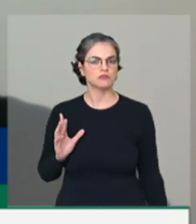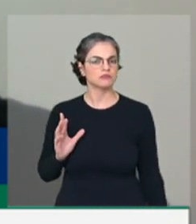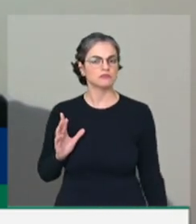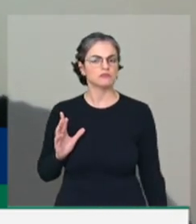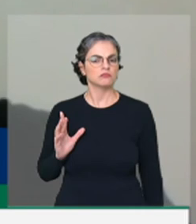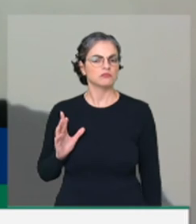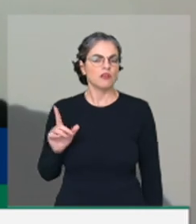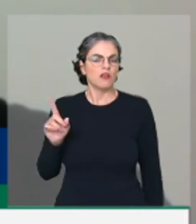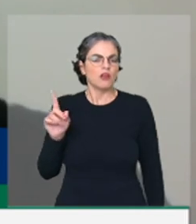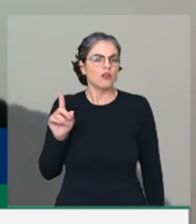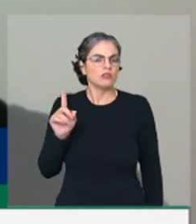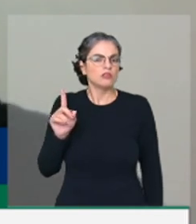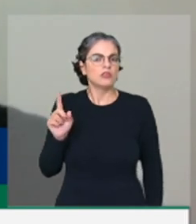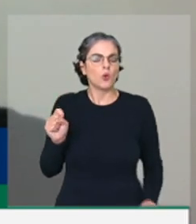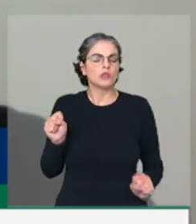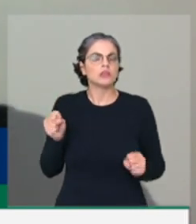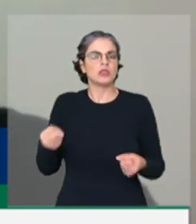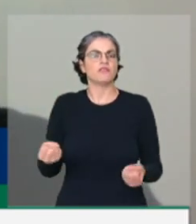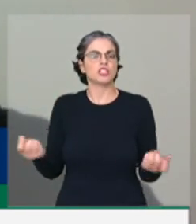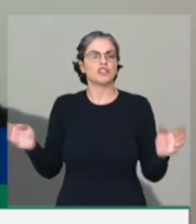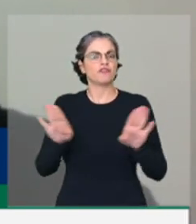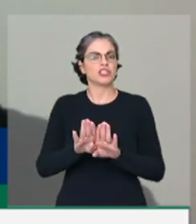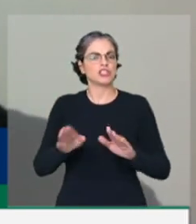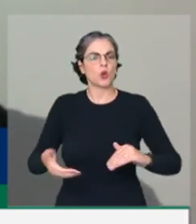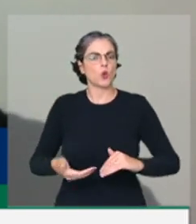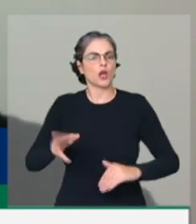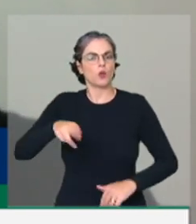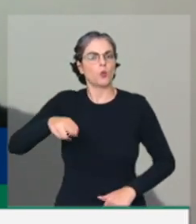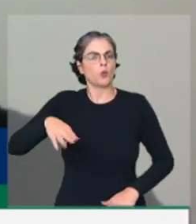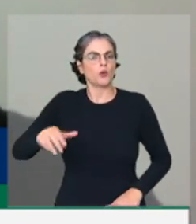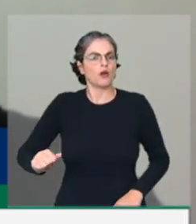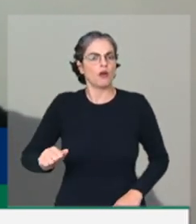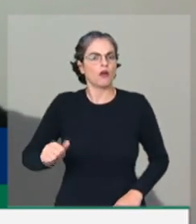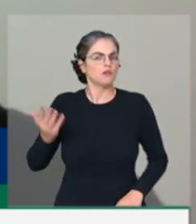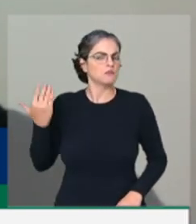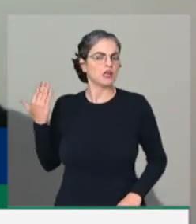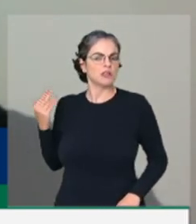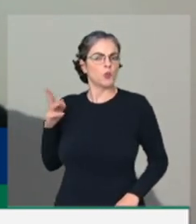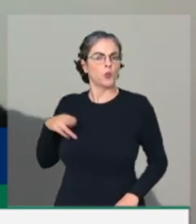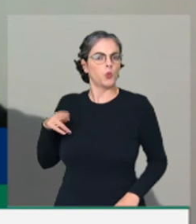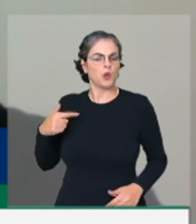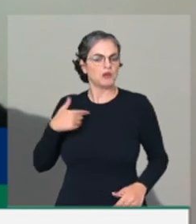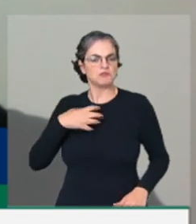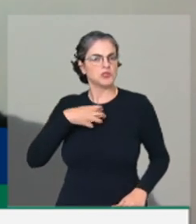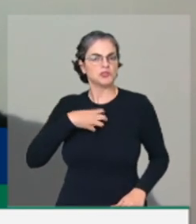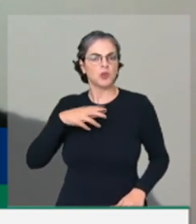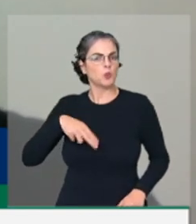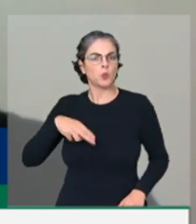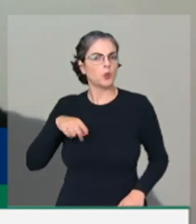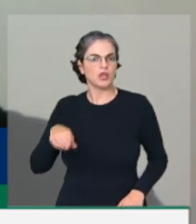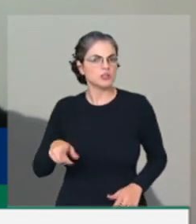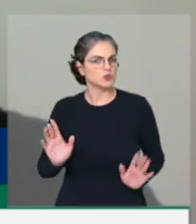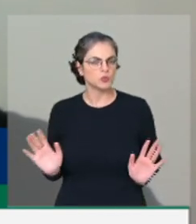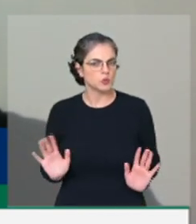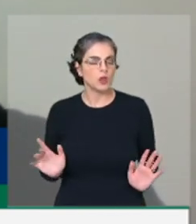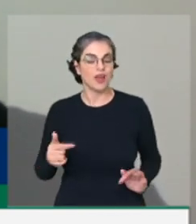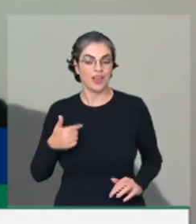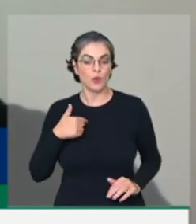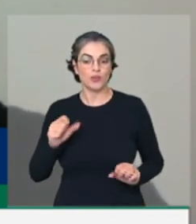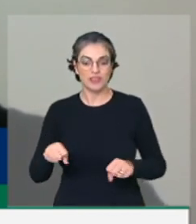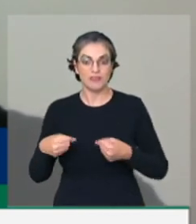tipo de fechamento do Congresso, pois nunca o fiz e não faço, até porque isso não é do meu feitio nesse quesito. Eu defendo